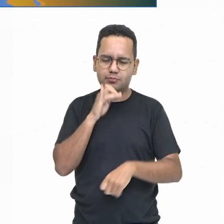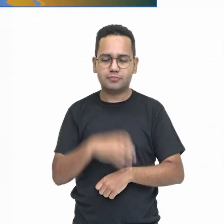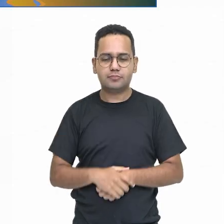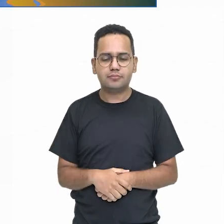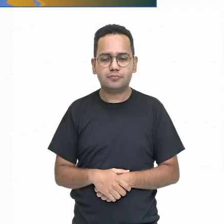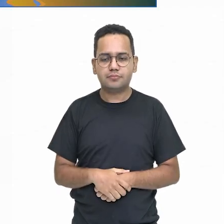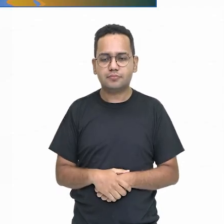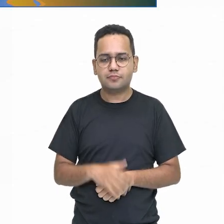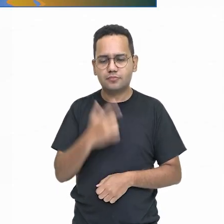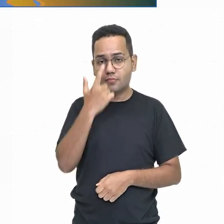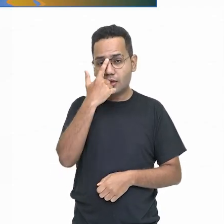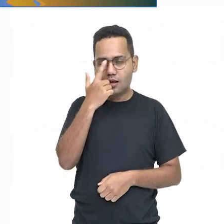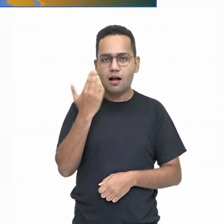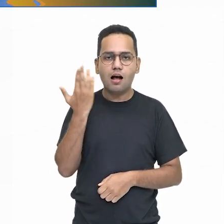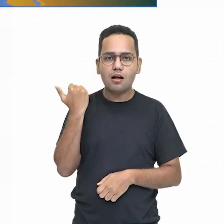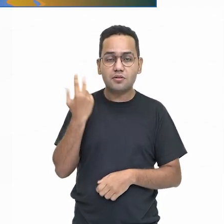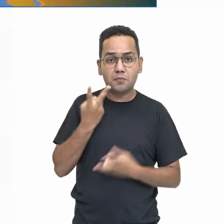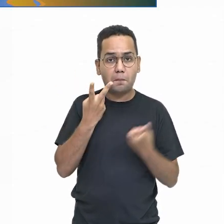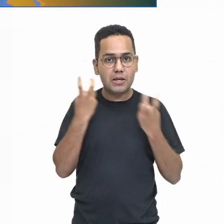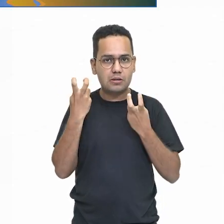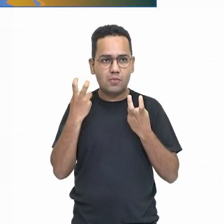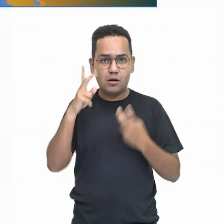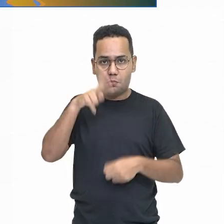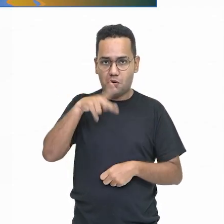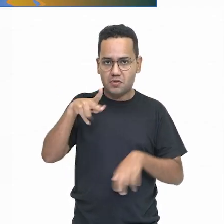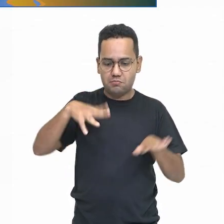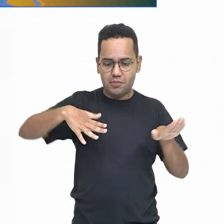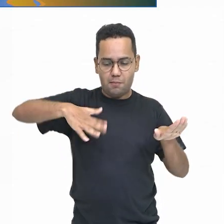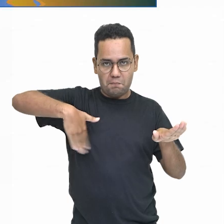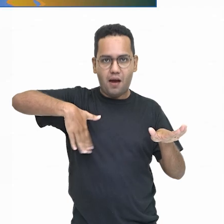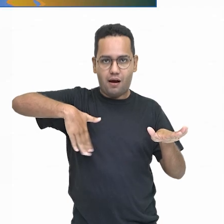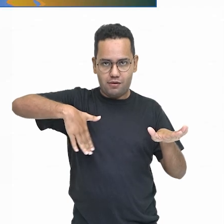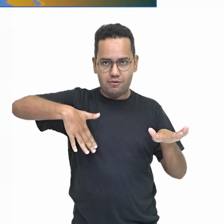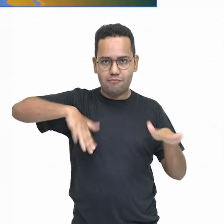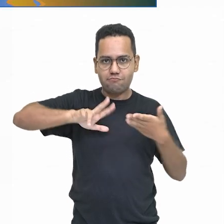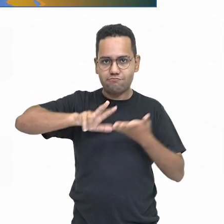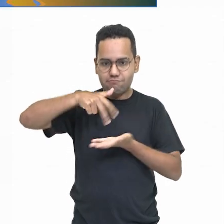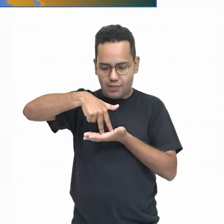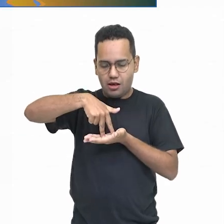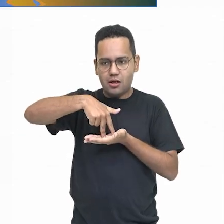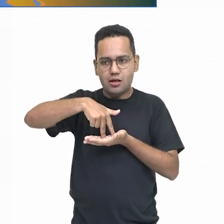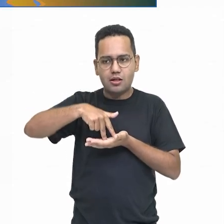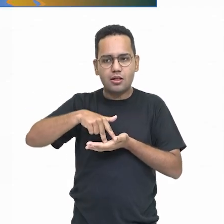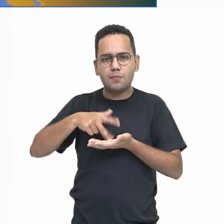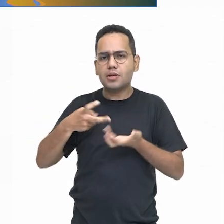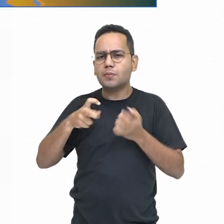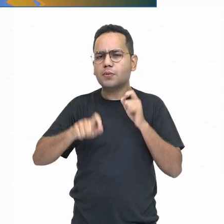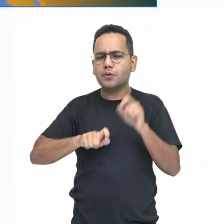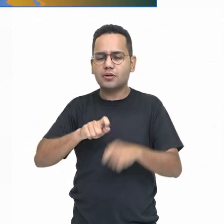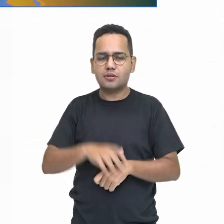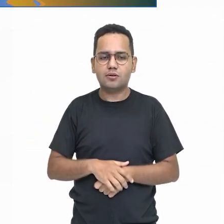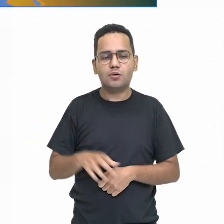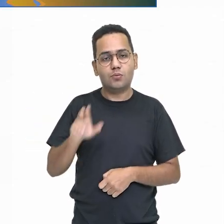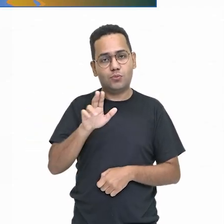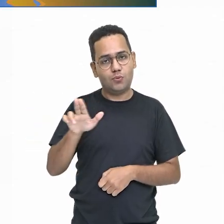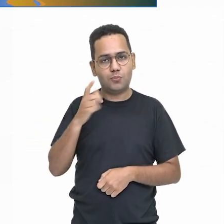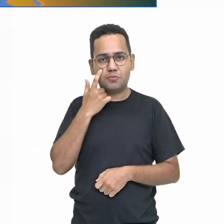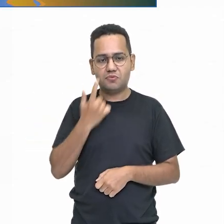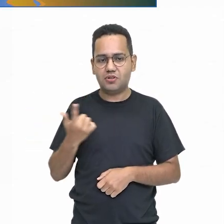praia, tínhamos ali a transmissão ou a propagação de calor, conhecida como